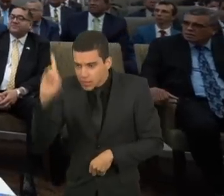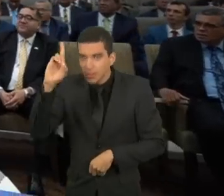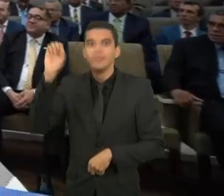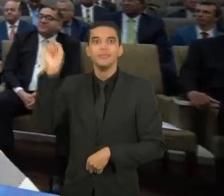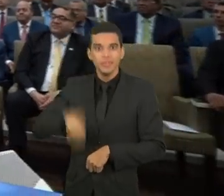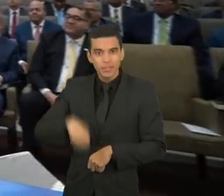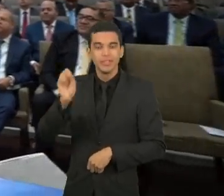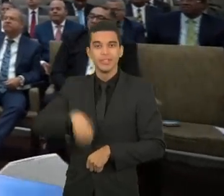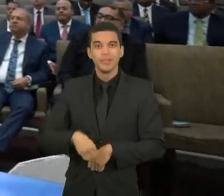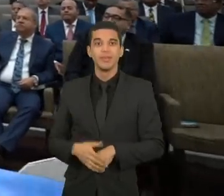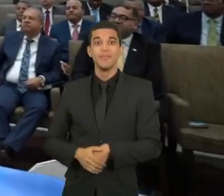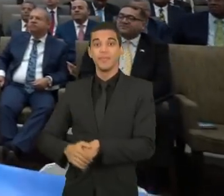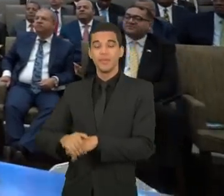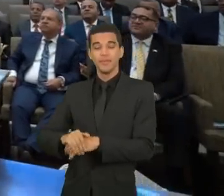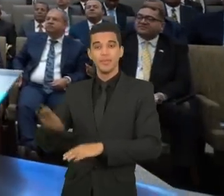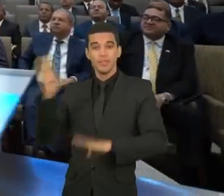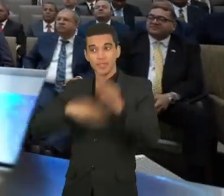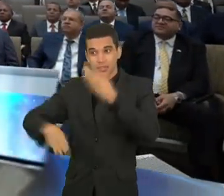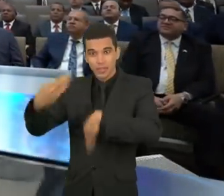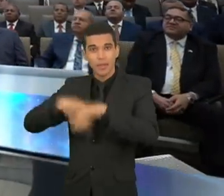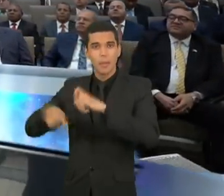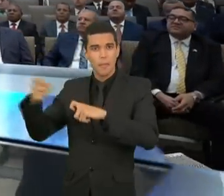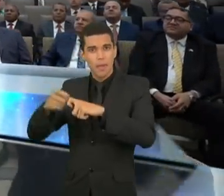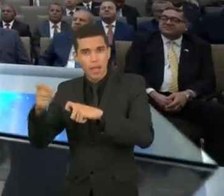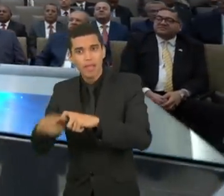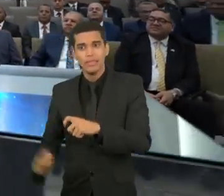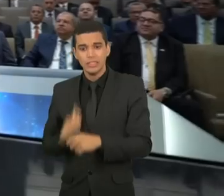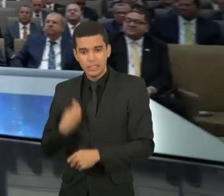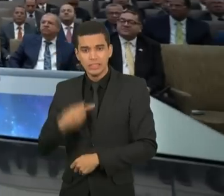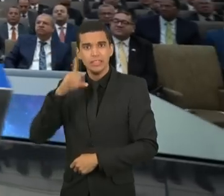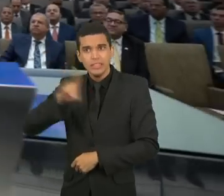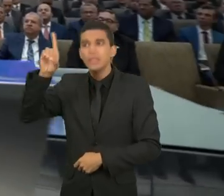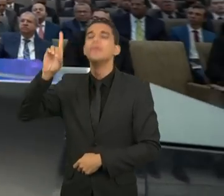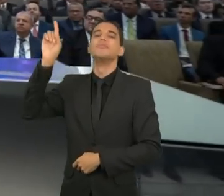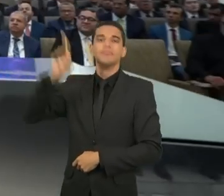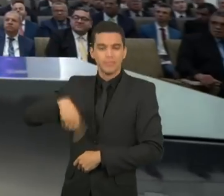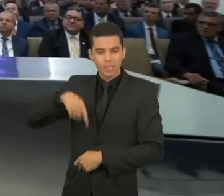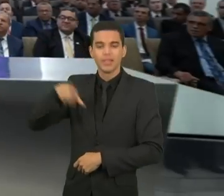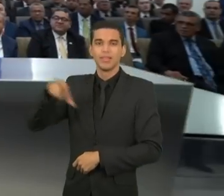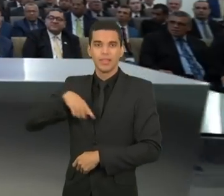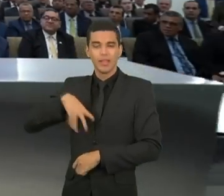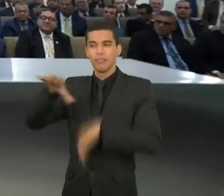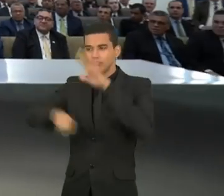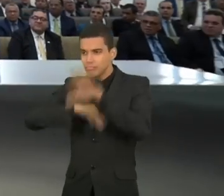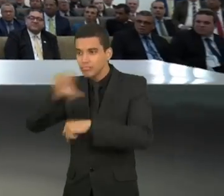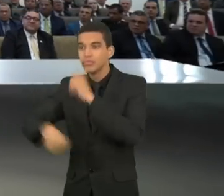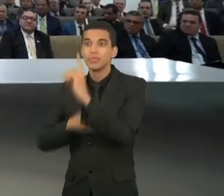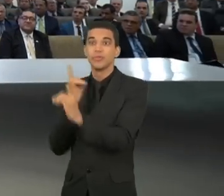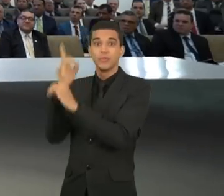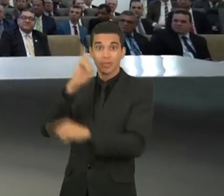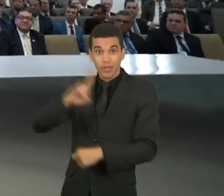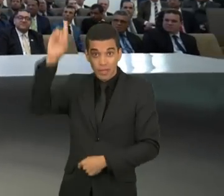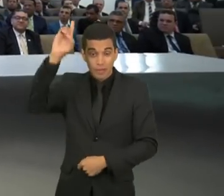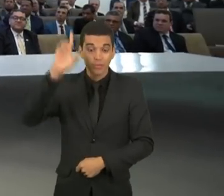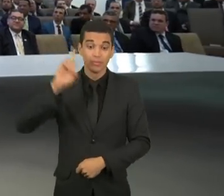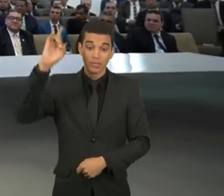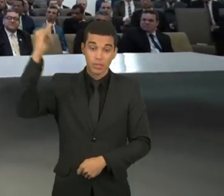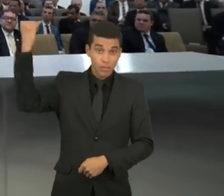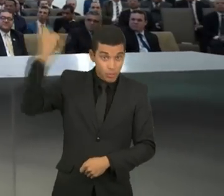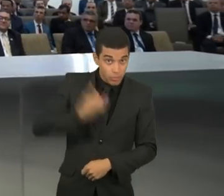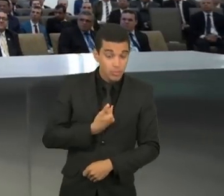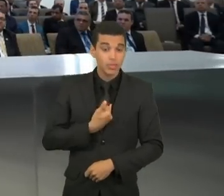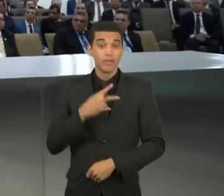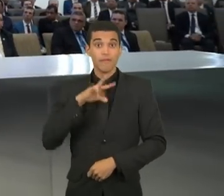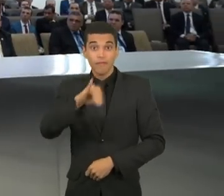Na biomedicina, tem. Se achar, vai encontrar. Vem aí um tempo novo, Deus me disse. Levantarei